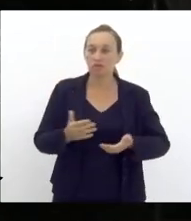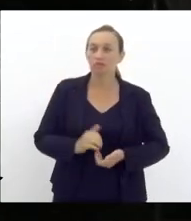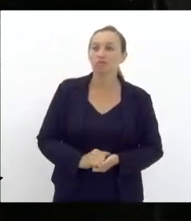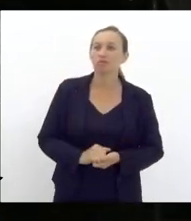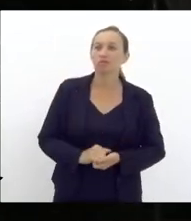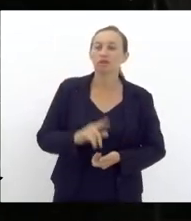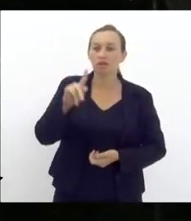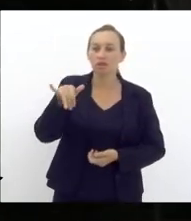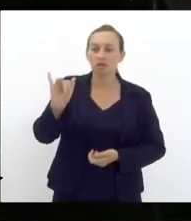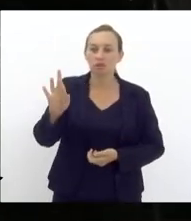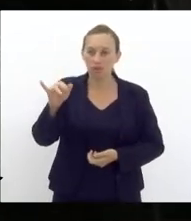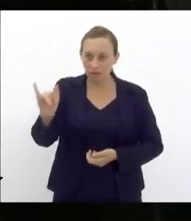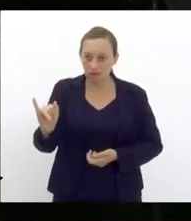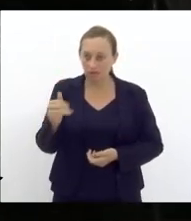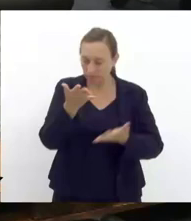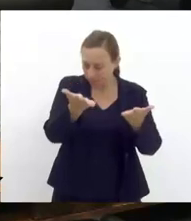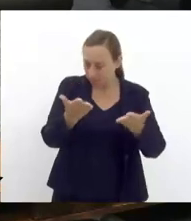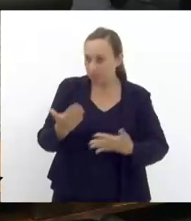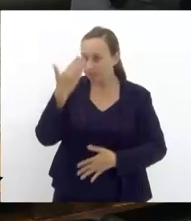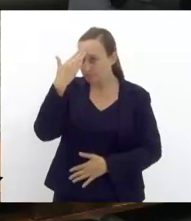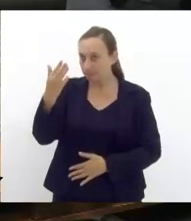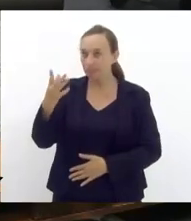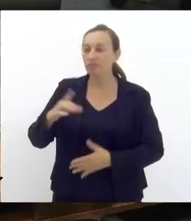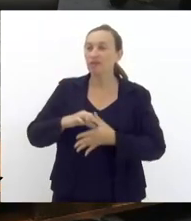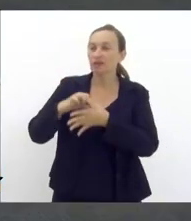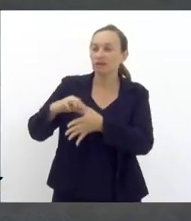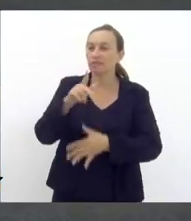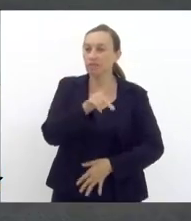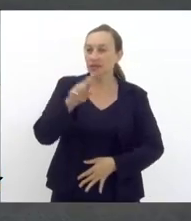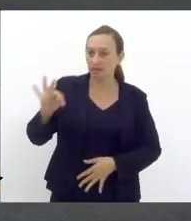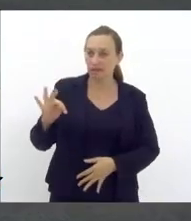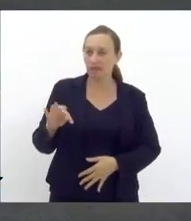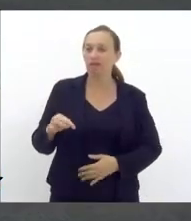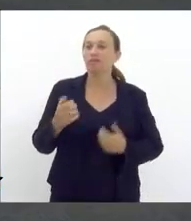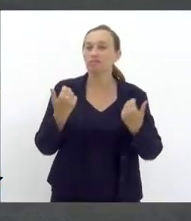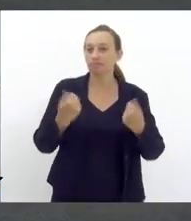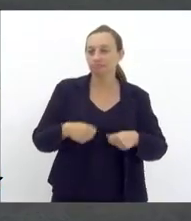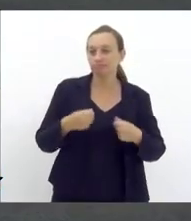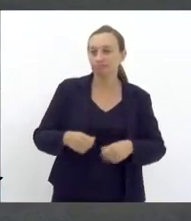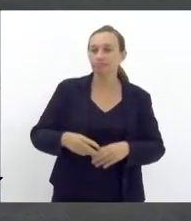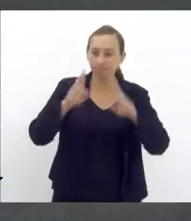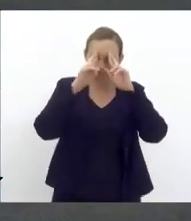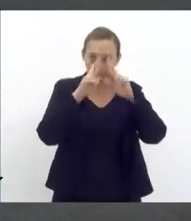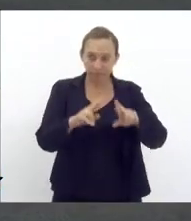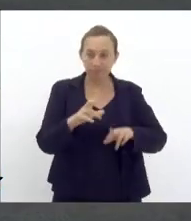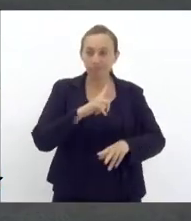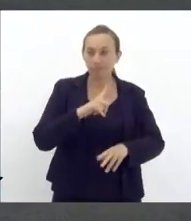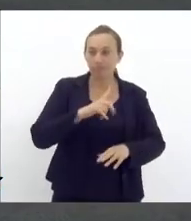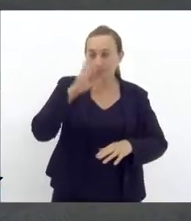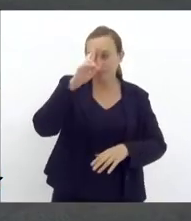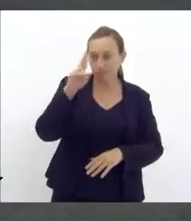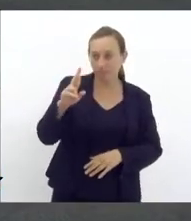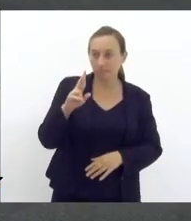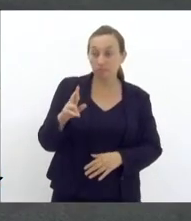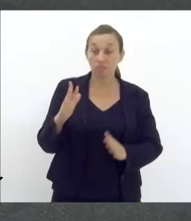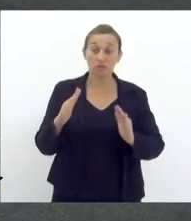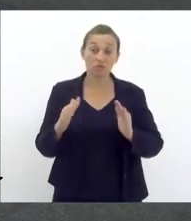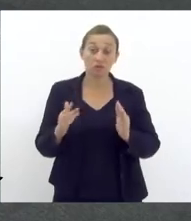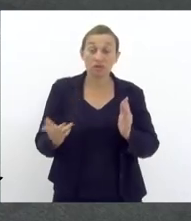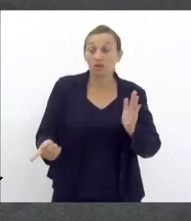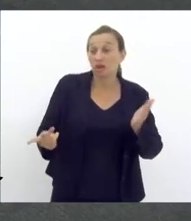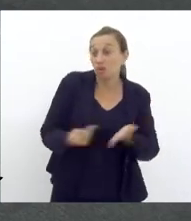Yuri Muito obrigado líder do PT seu presidente primeiro eu quero externar o respeito que o tempo vossa excelência mas o que tá acontecendo nessa casa aqui